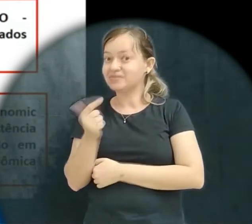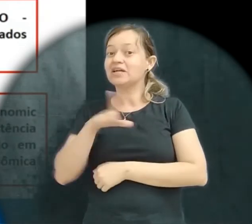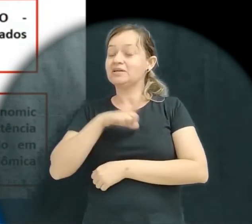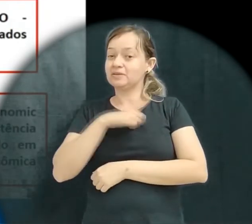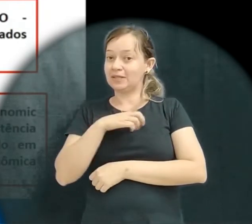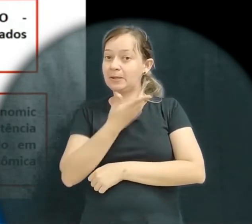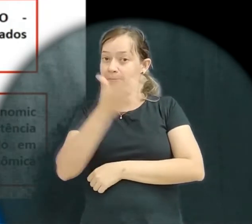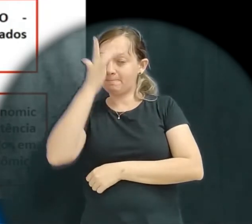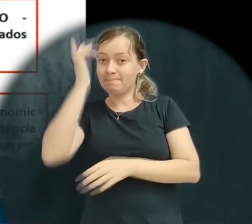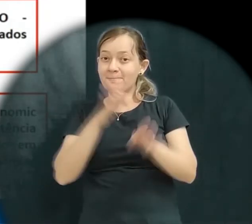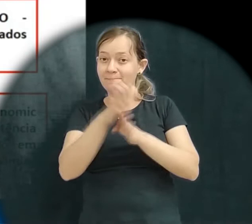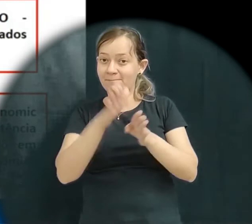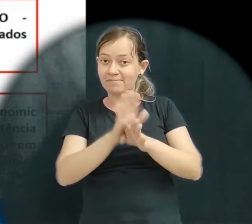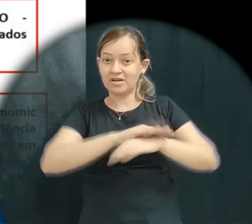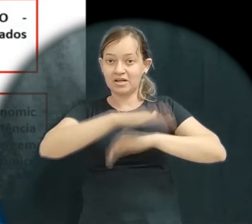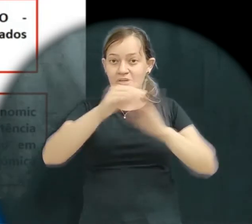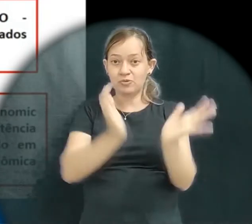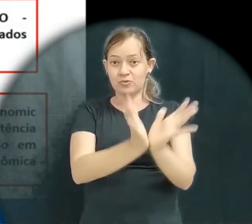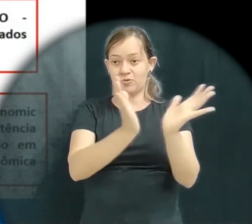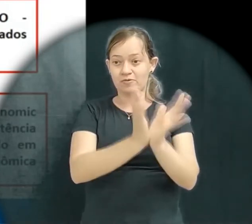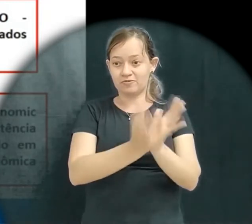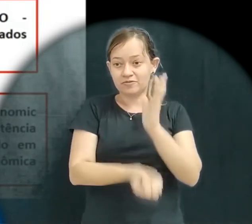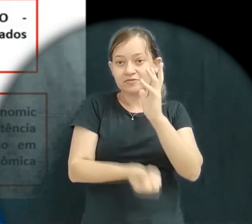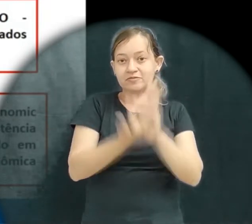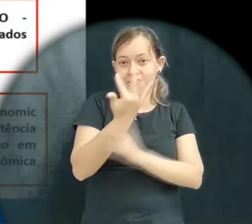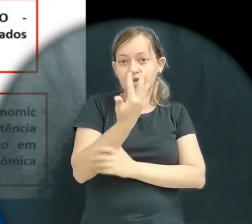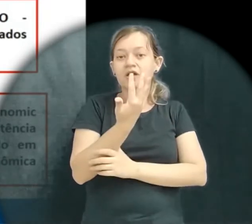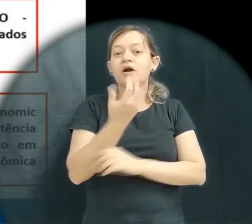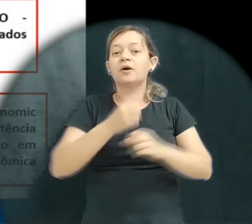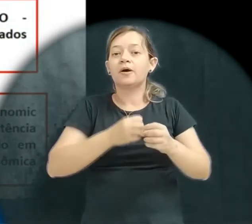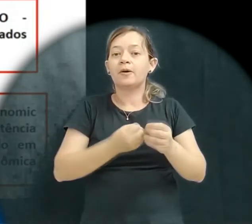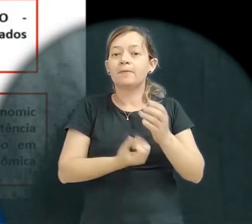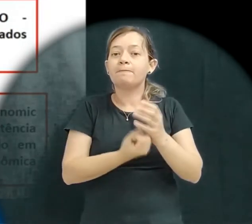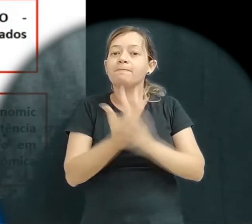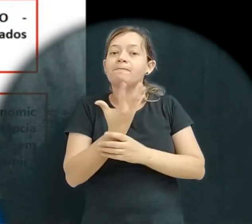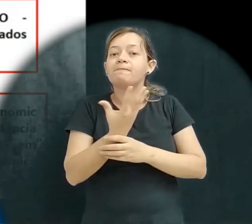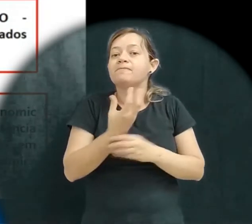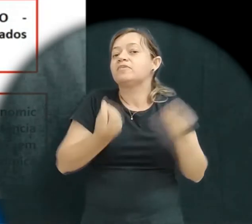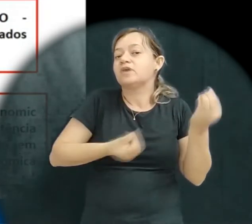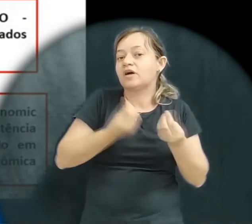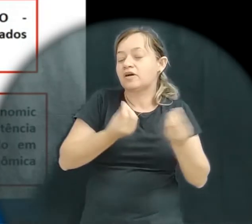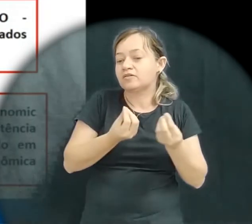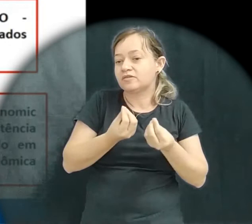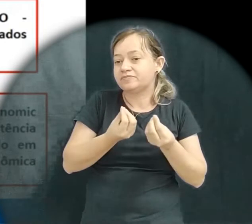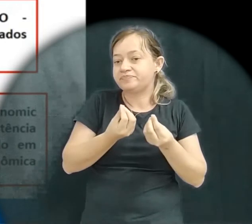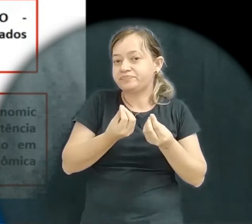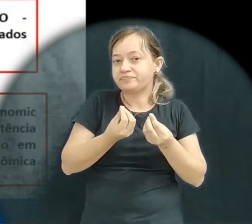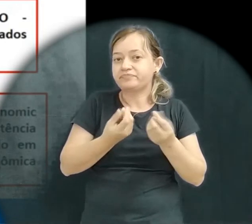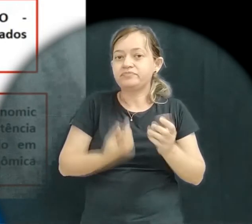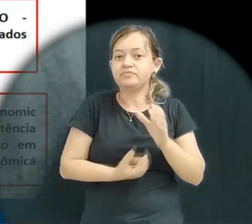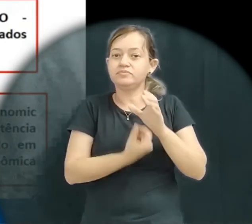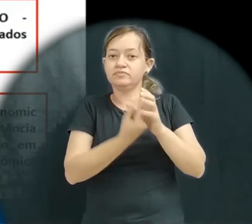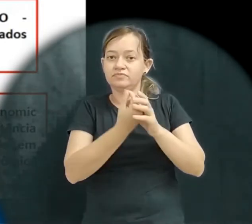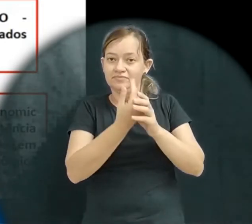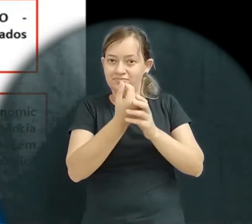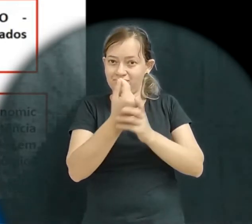o Conselho para Assistência Econômica Mútua, a Comecon, que foi fundada para justamente integrar a